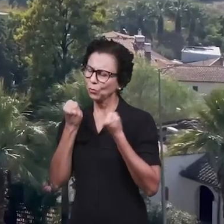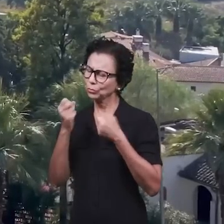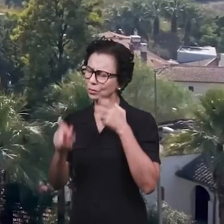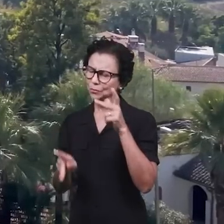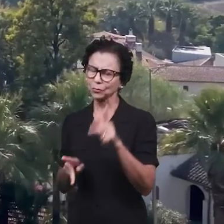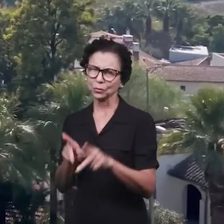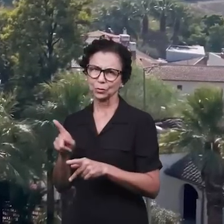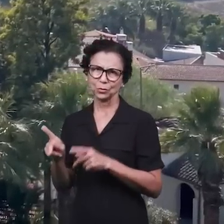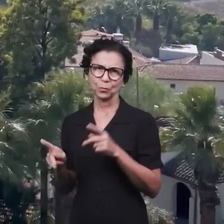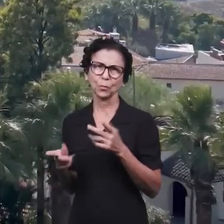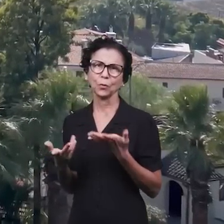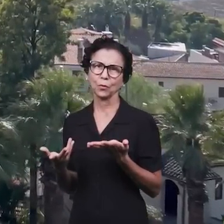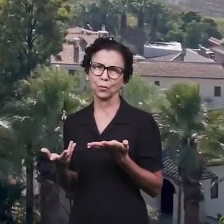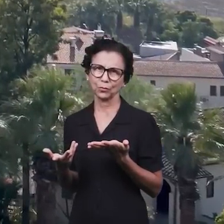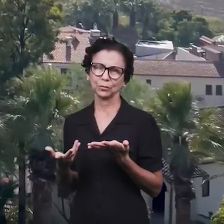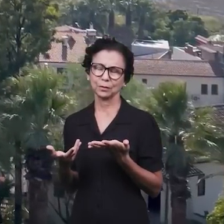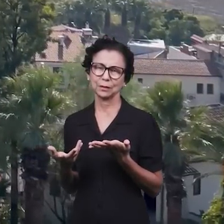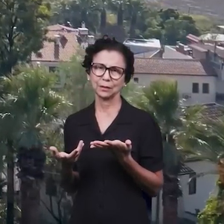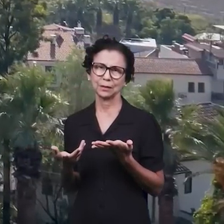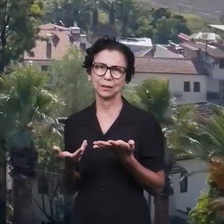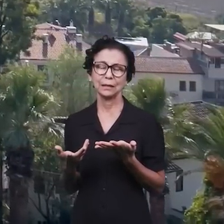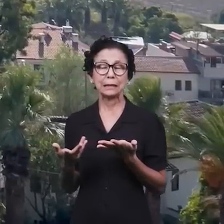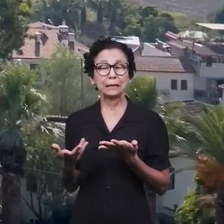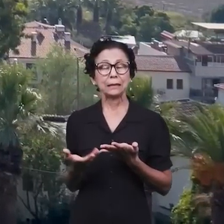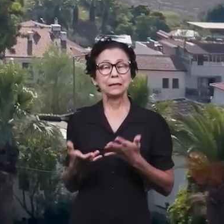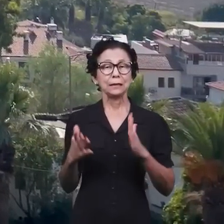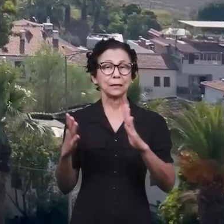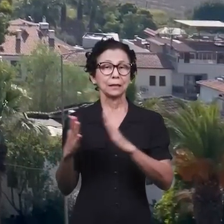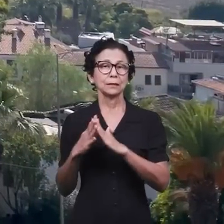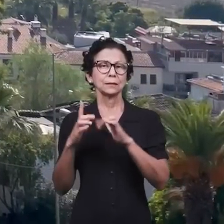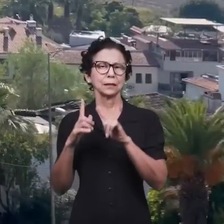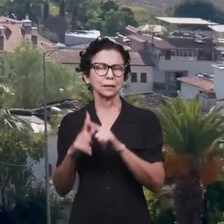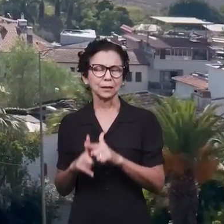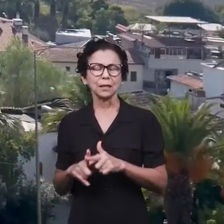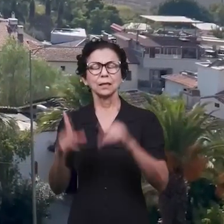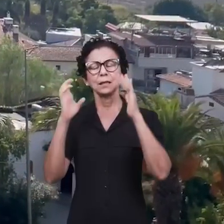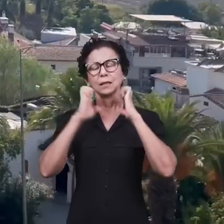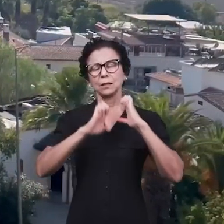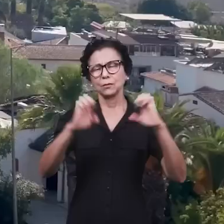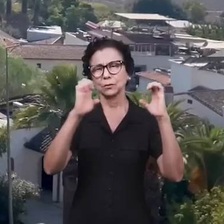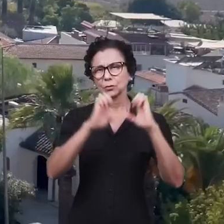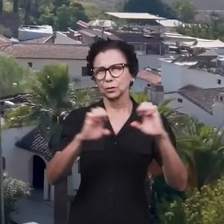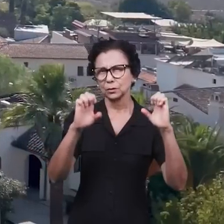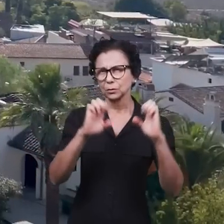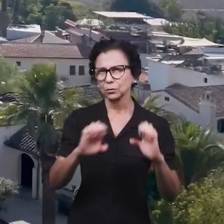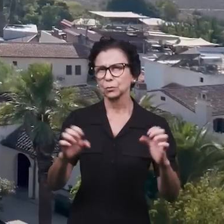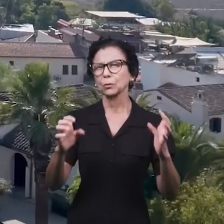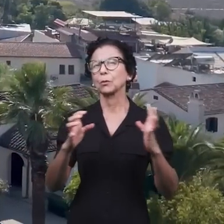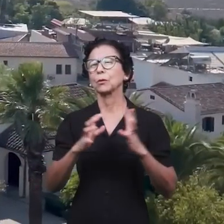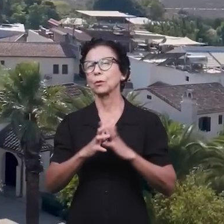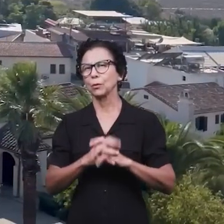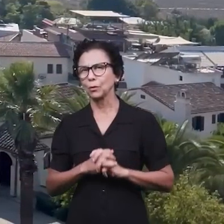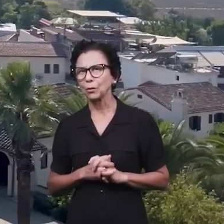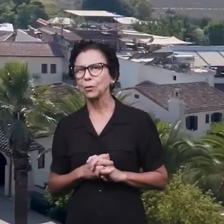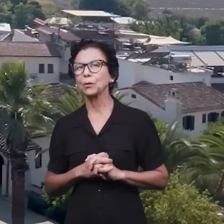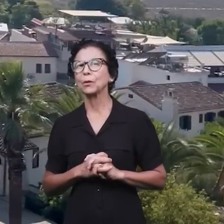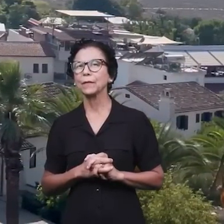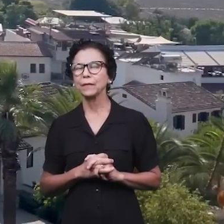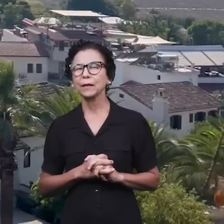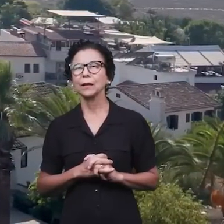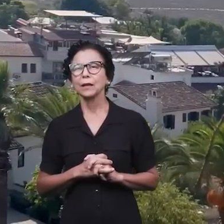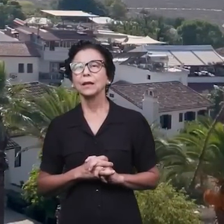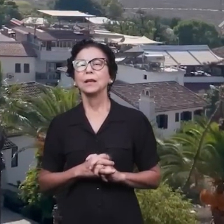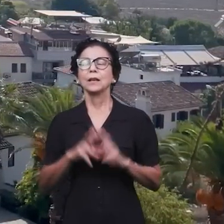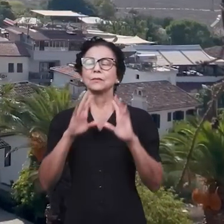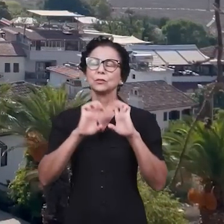aliás, significa aceitável, agradável, porque foi uma igreja que ela semeou a semente, ela plantou ali